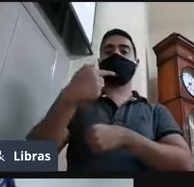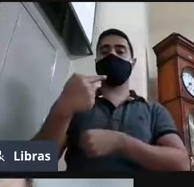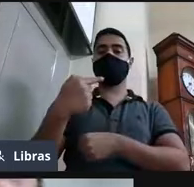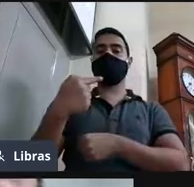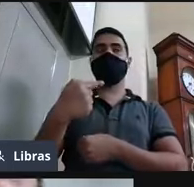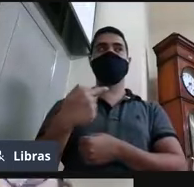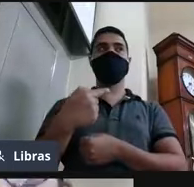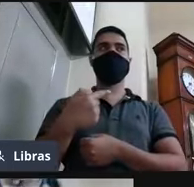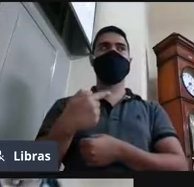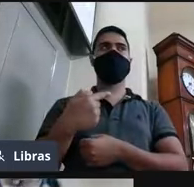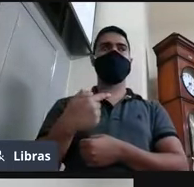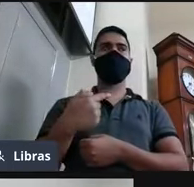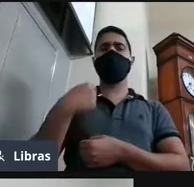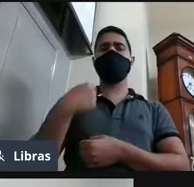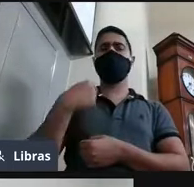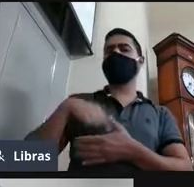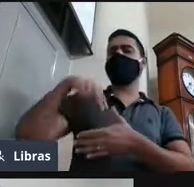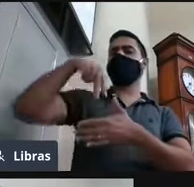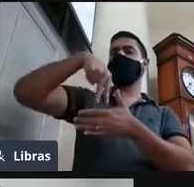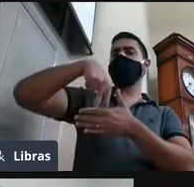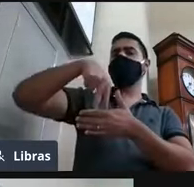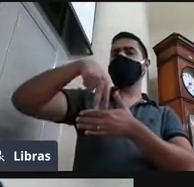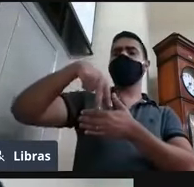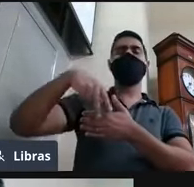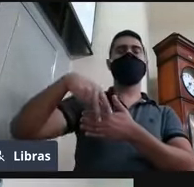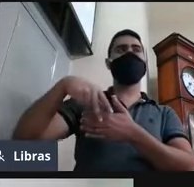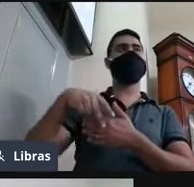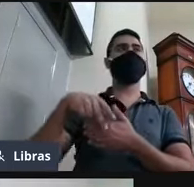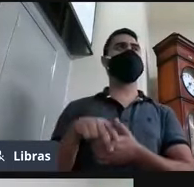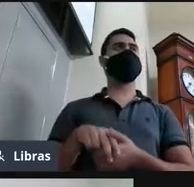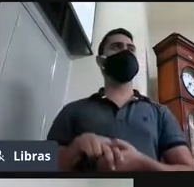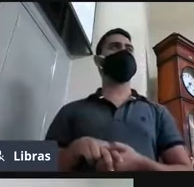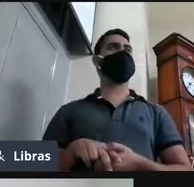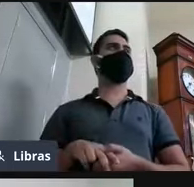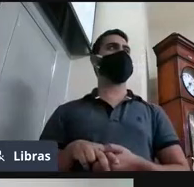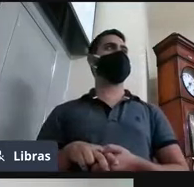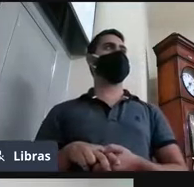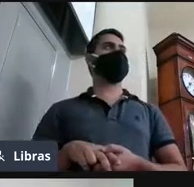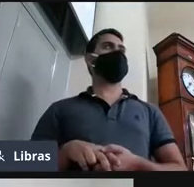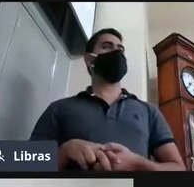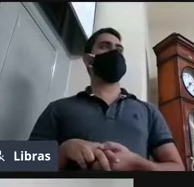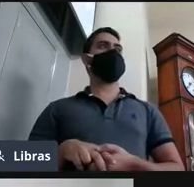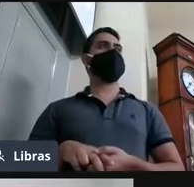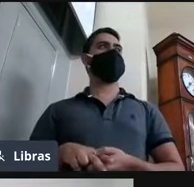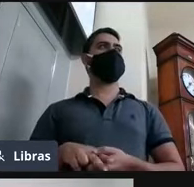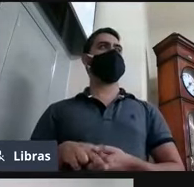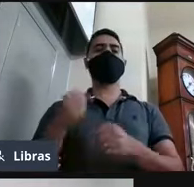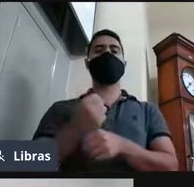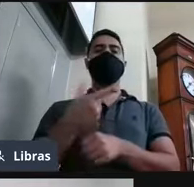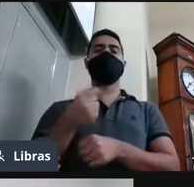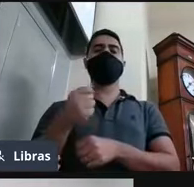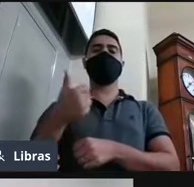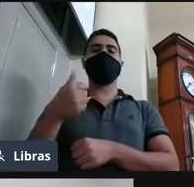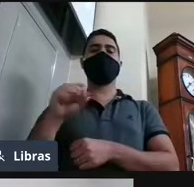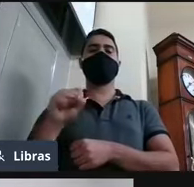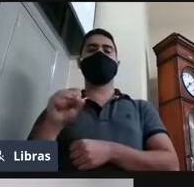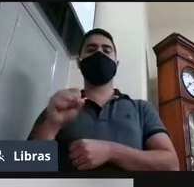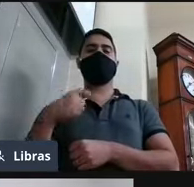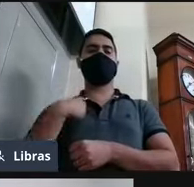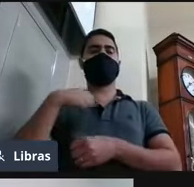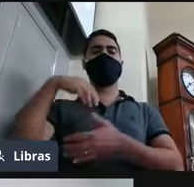2017. E eu, naquela tribuna ali, na ocasião, foi no final do ano de 2018,